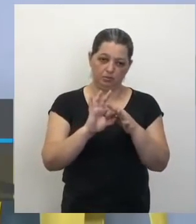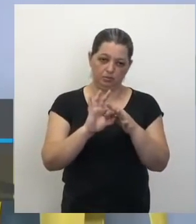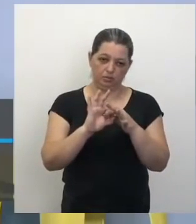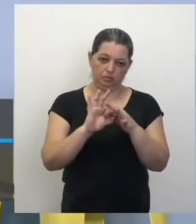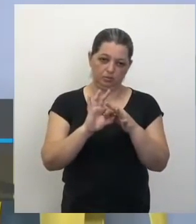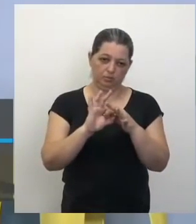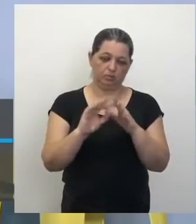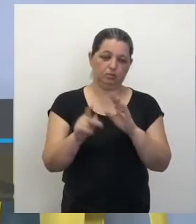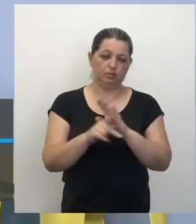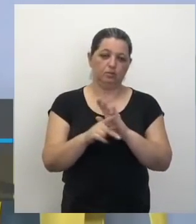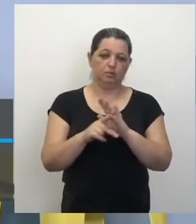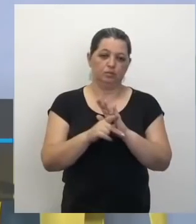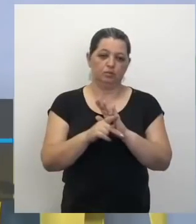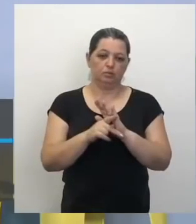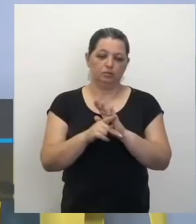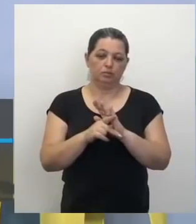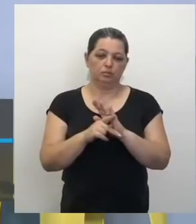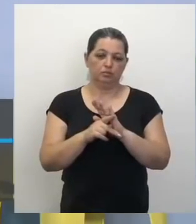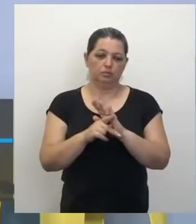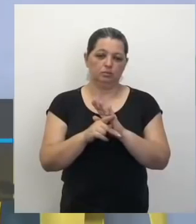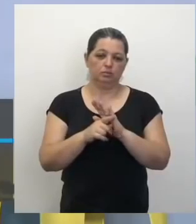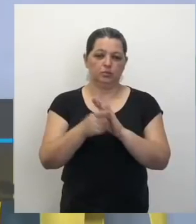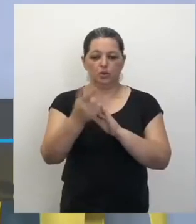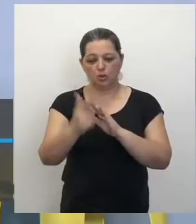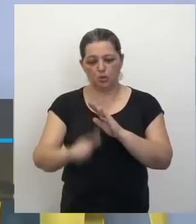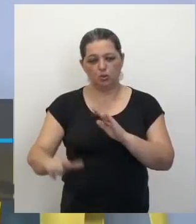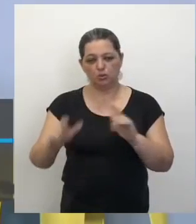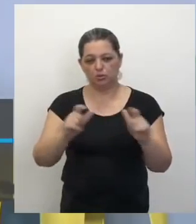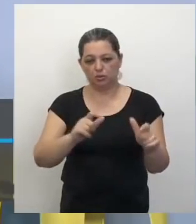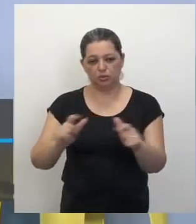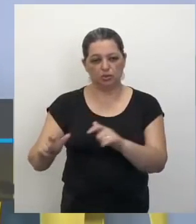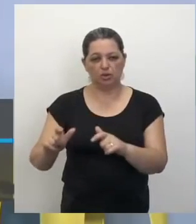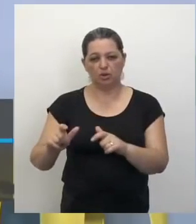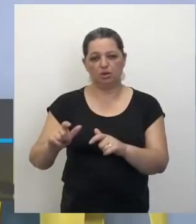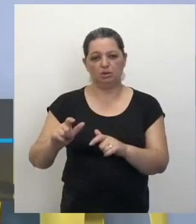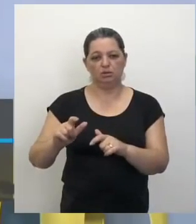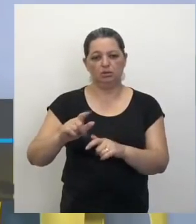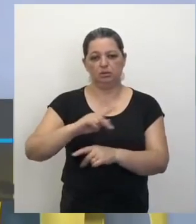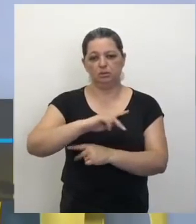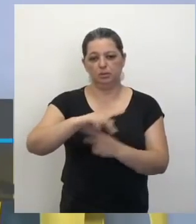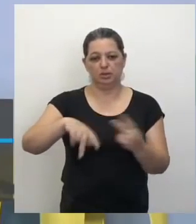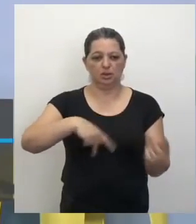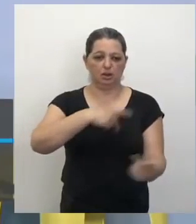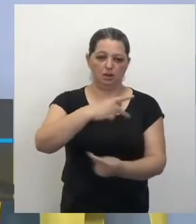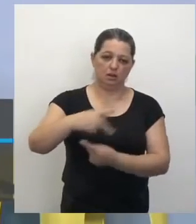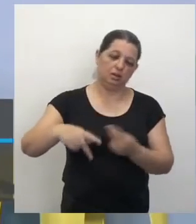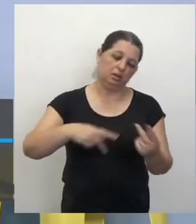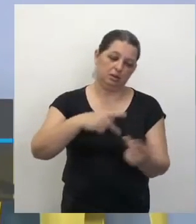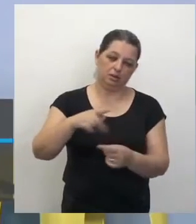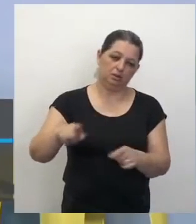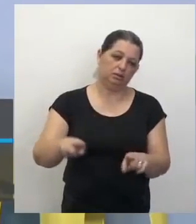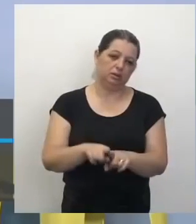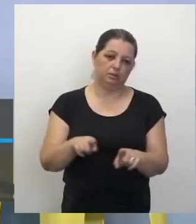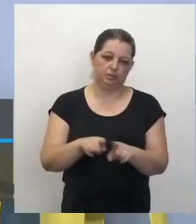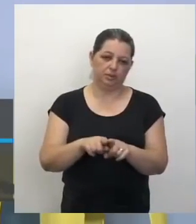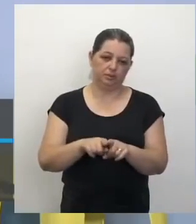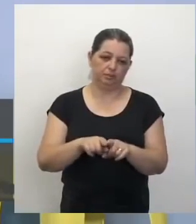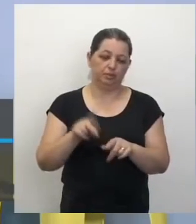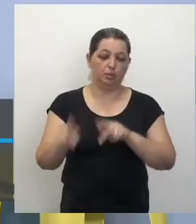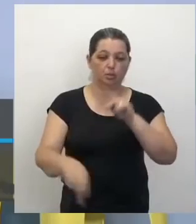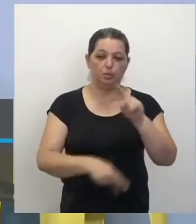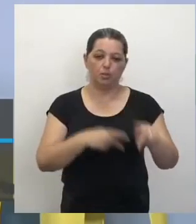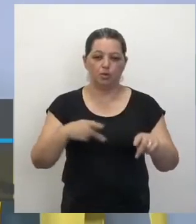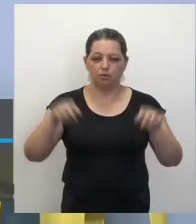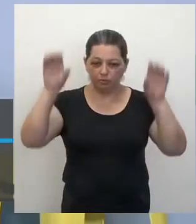as frequências de outros lugares, né? Inclusive da galáxia. Os maias conseguiam mapear, a